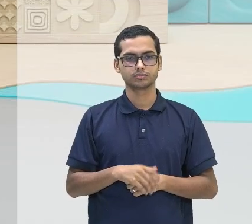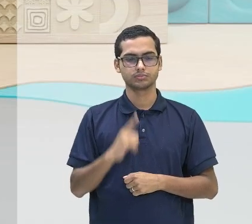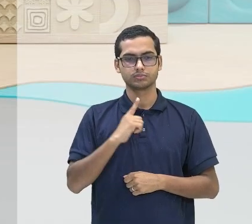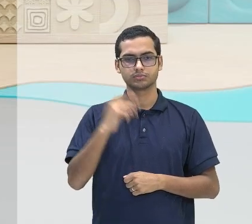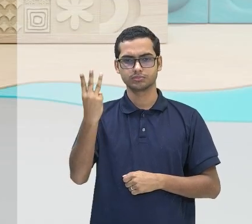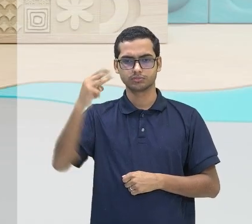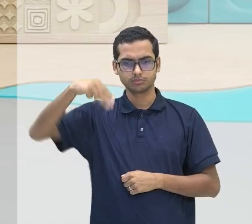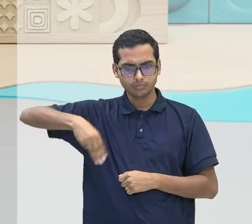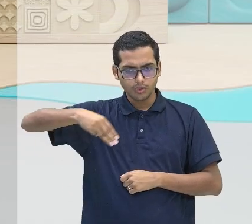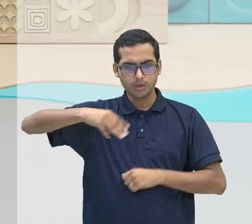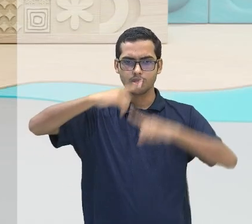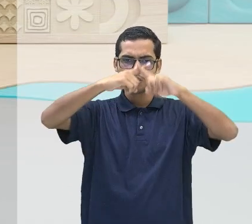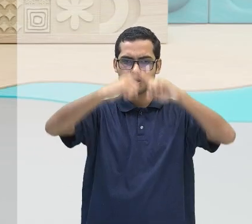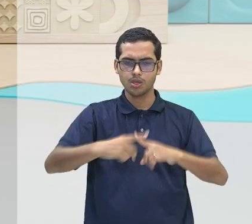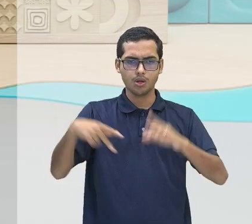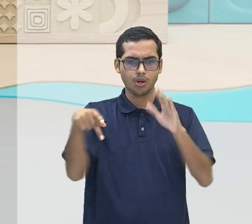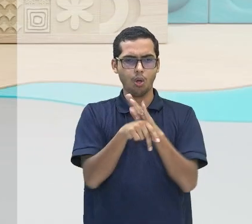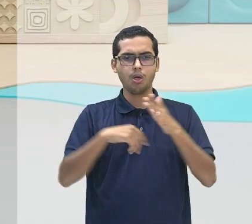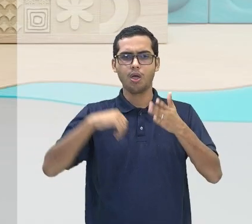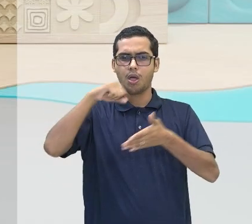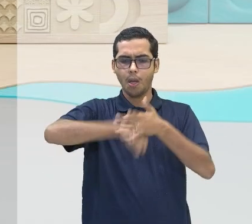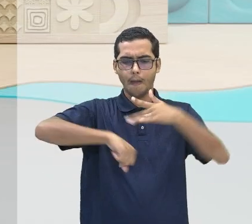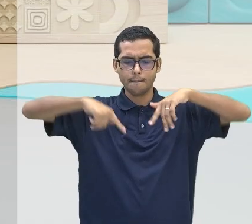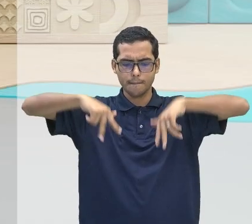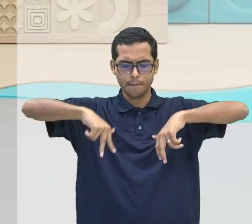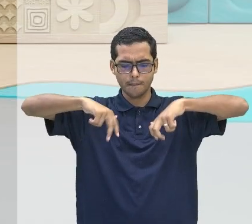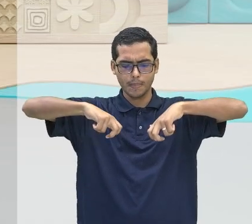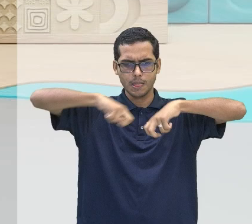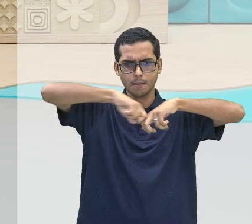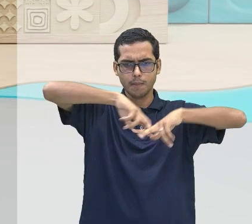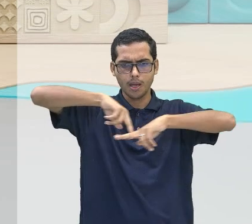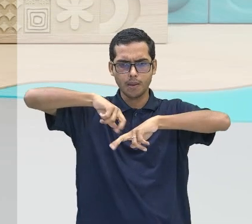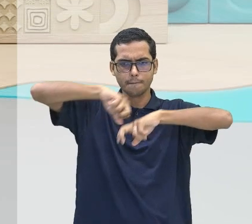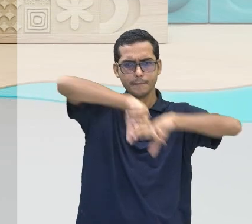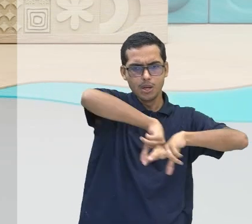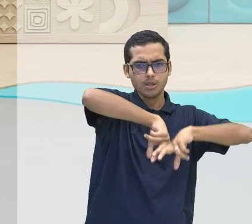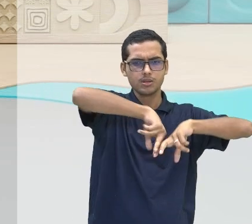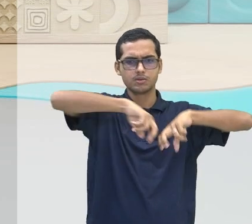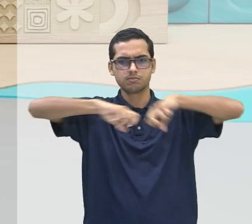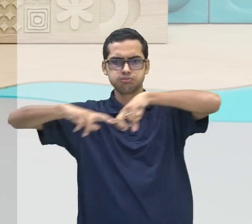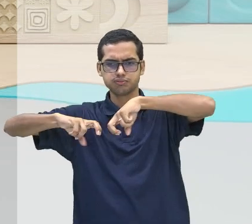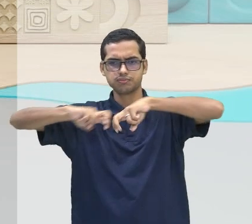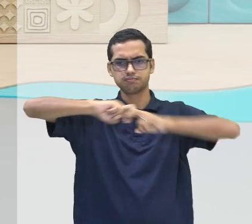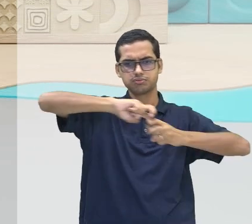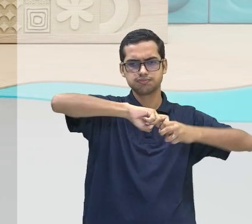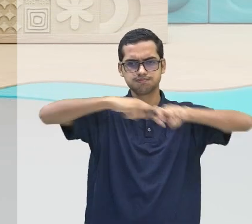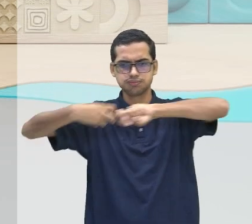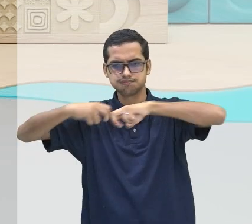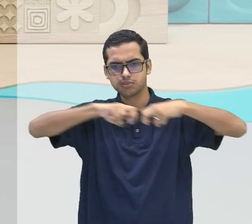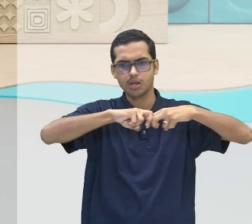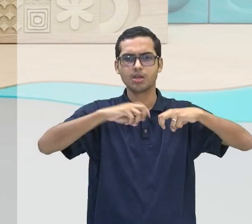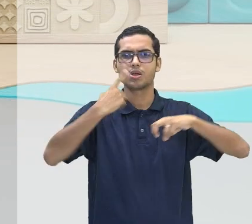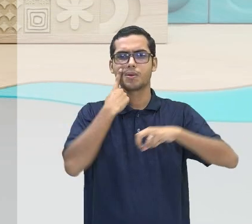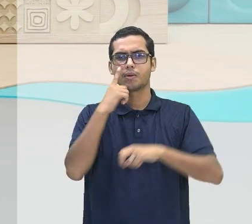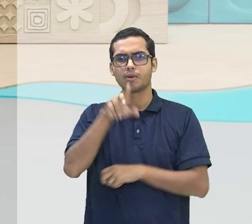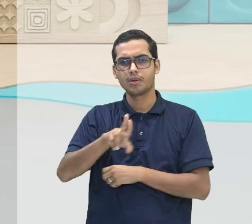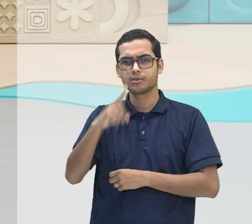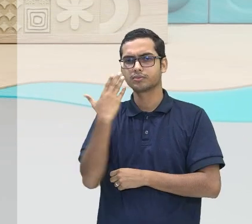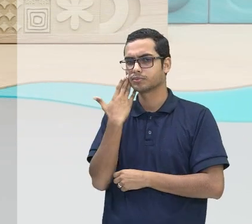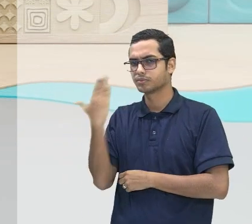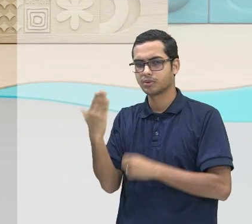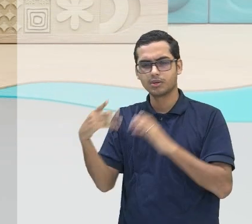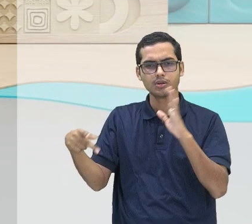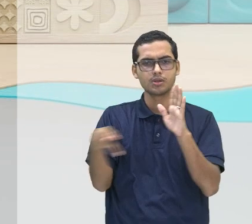3 minutos, né, e os alunos no jiu-jitsu são chamados de kyu. E os